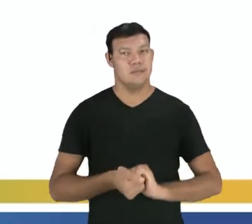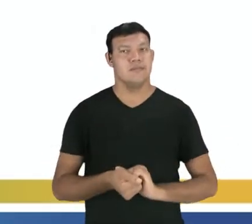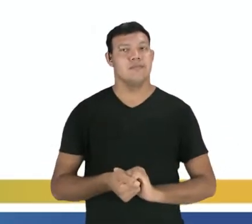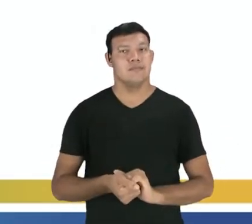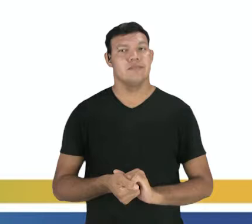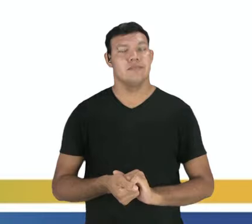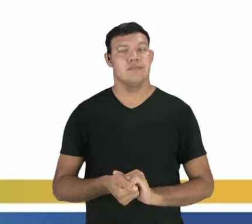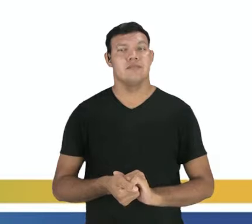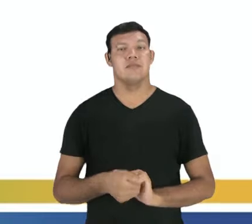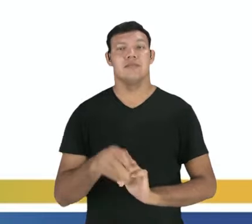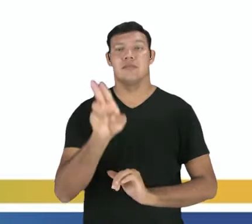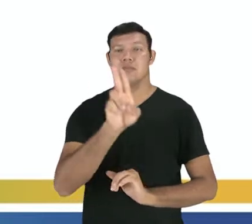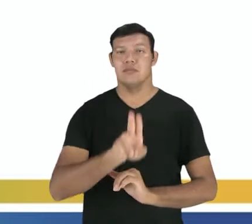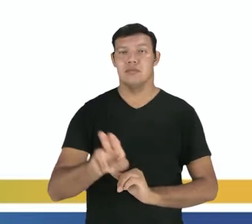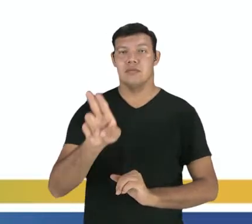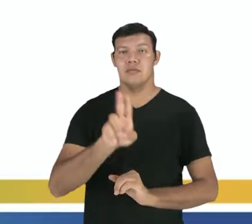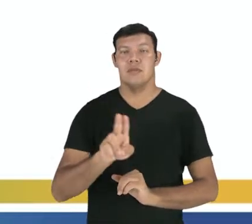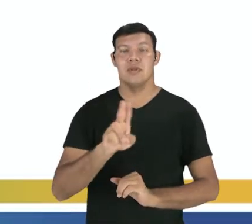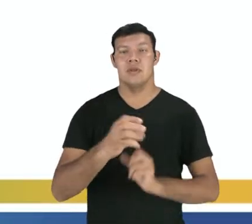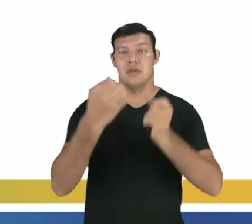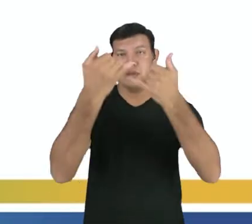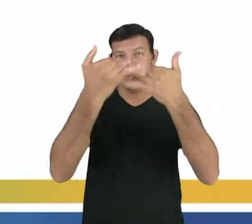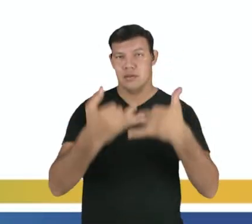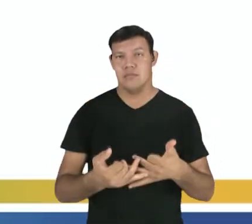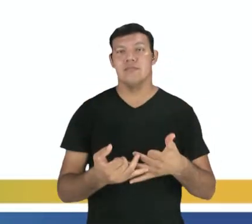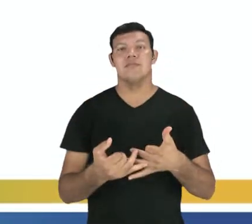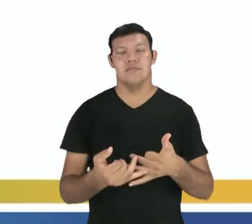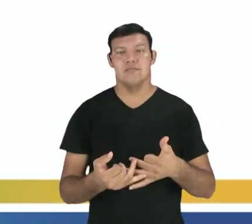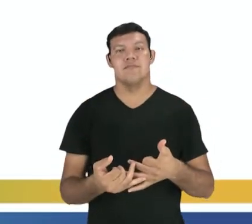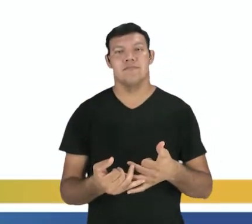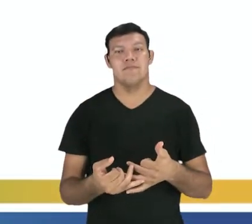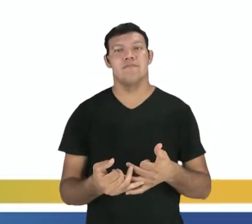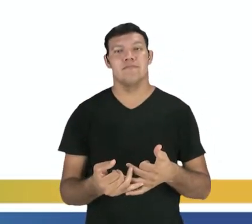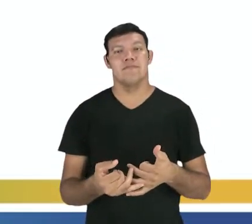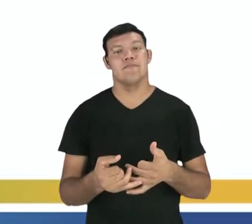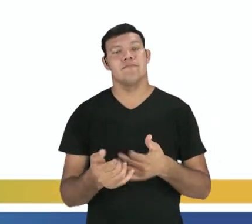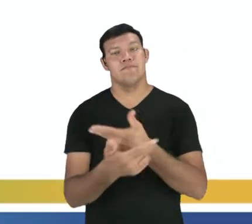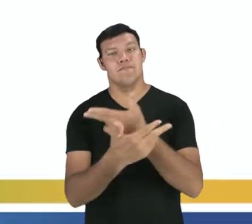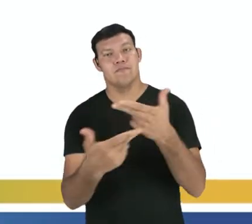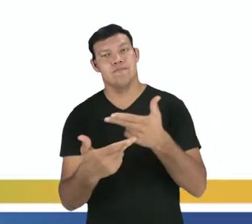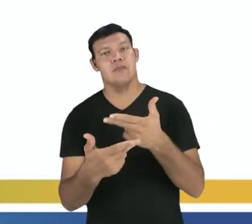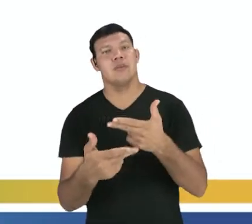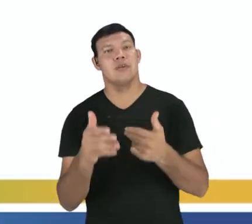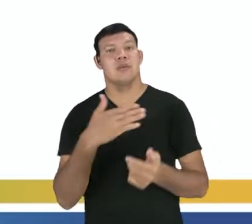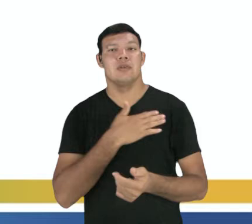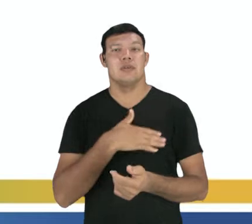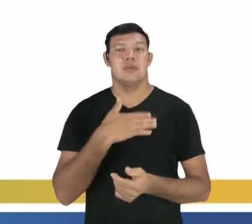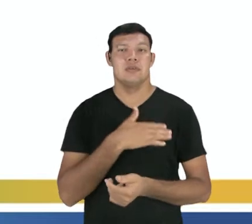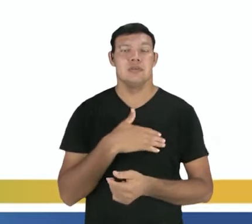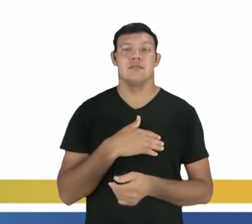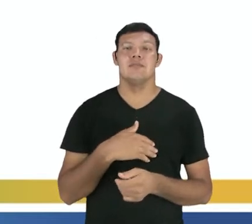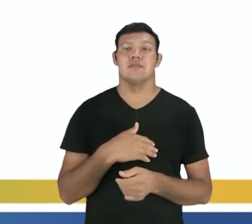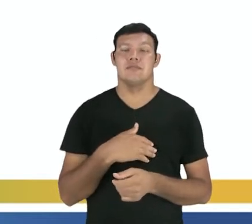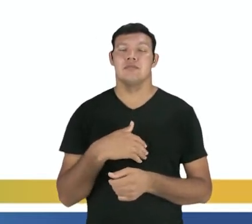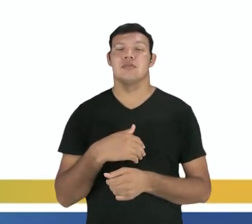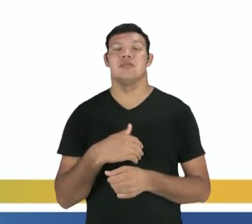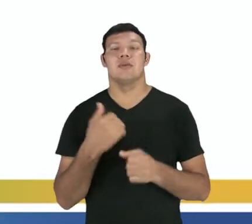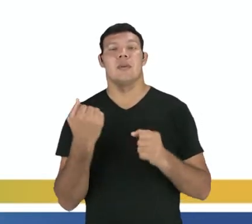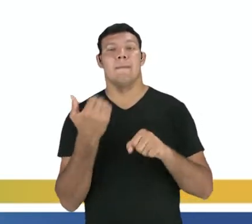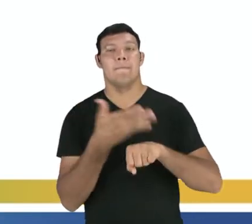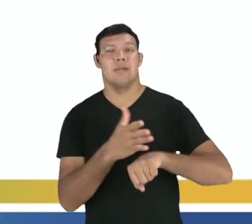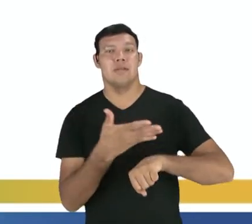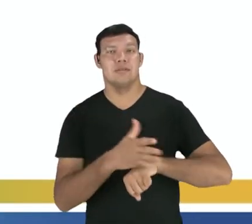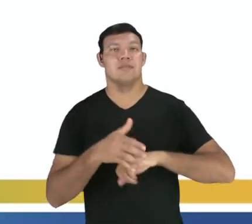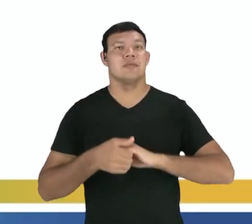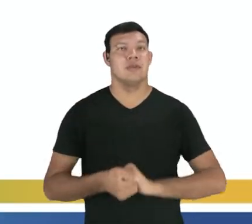expressões que nós podemos utilizar para falar sobre coisas que gostamos de fazer. E agora, let's talk